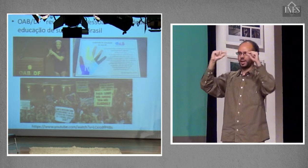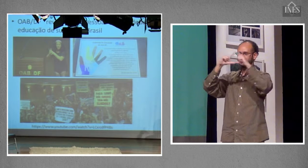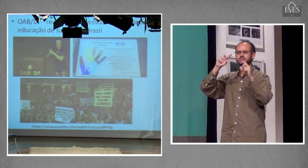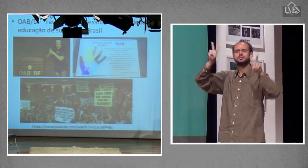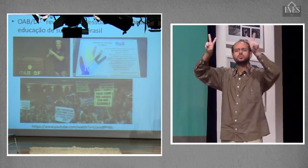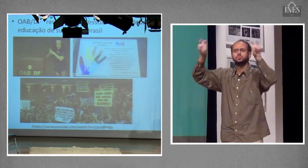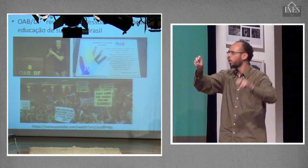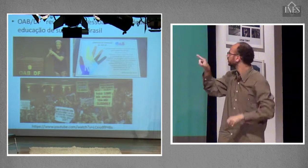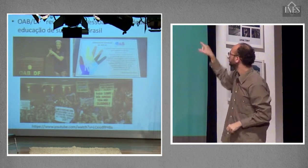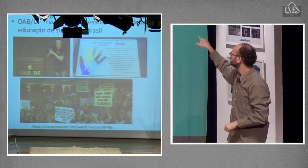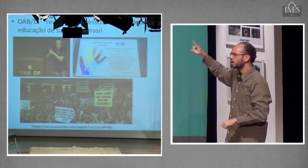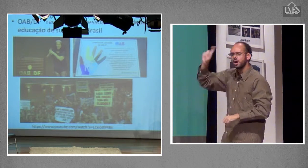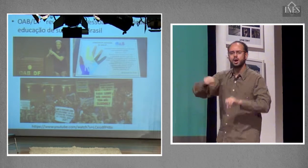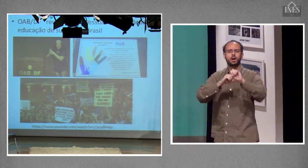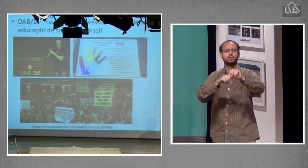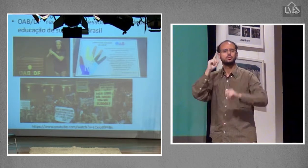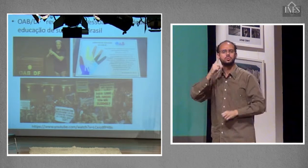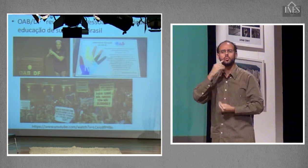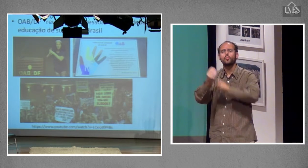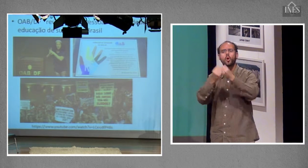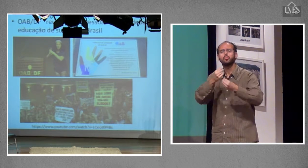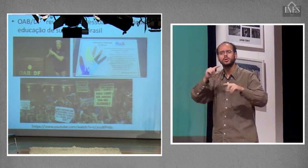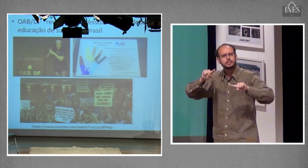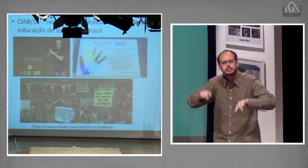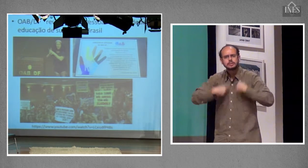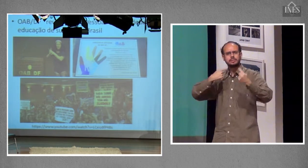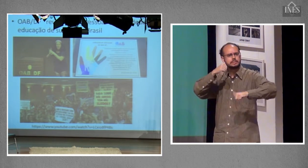a OAB do Distrito Federal